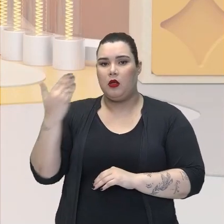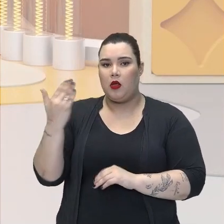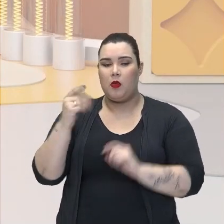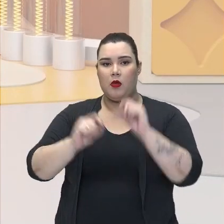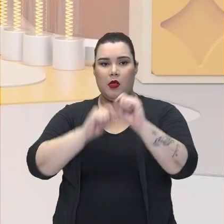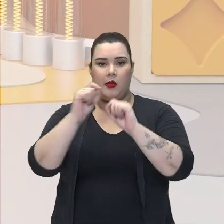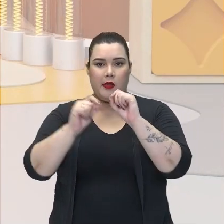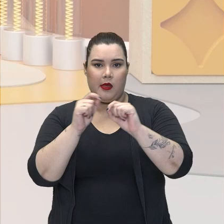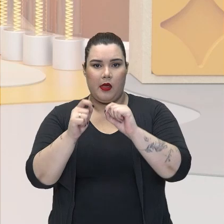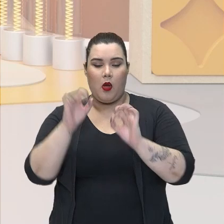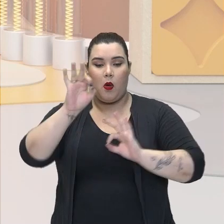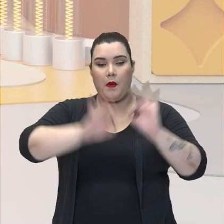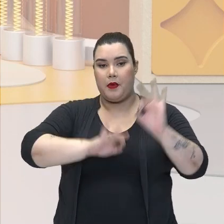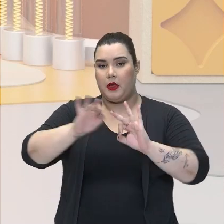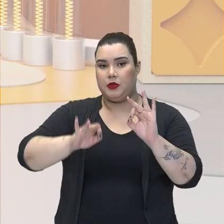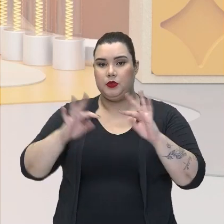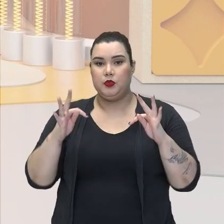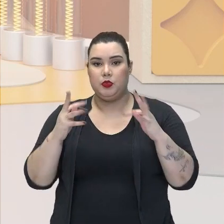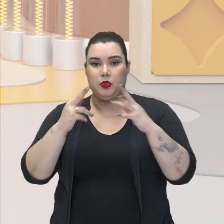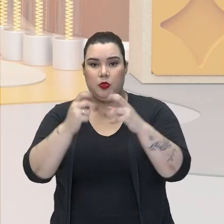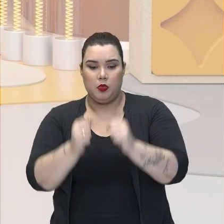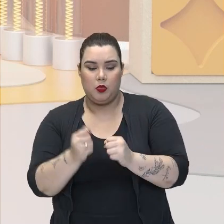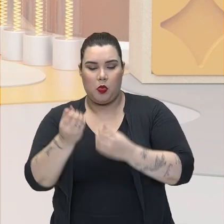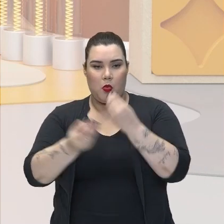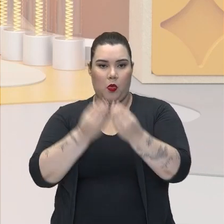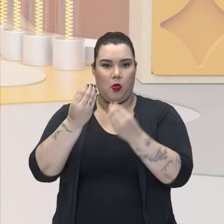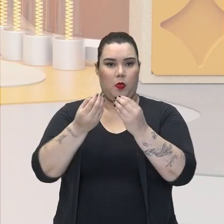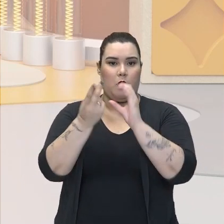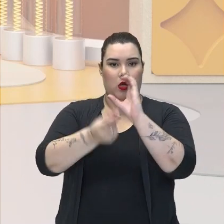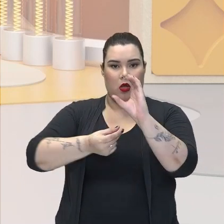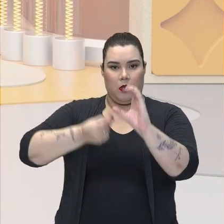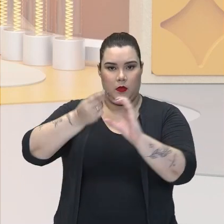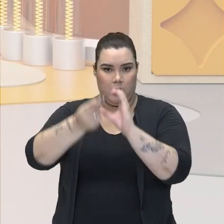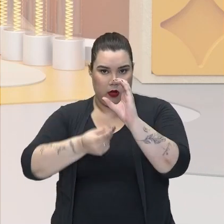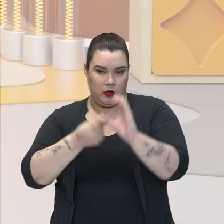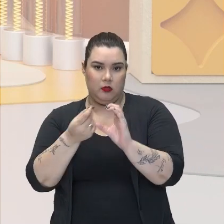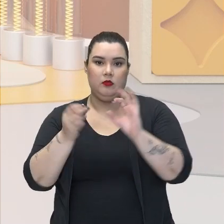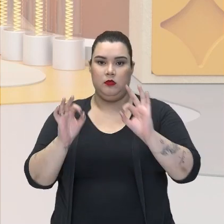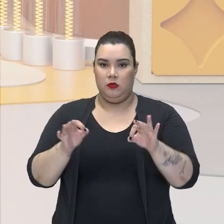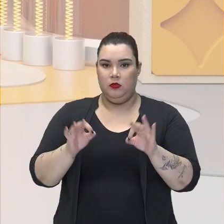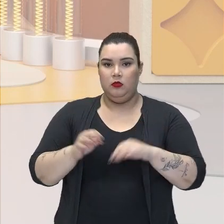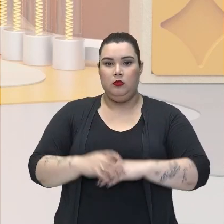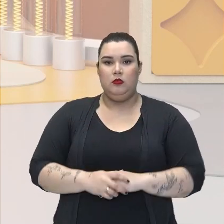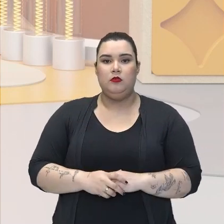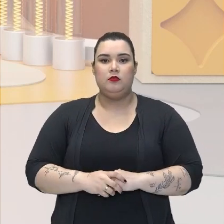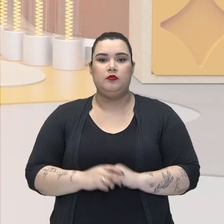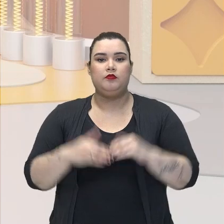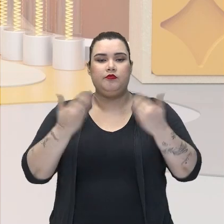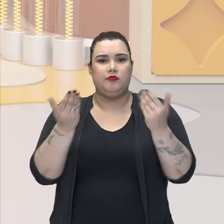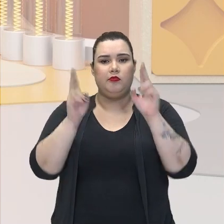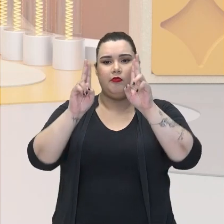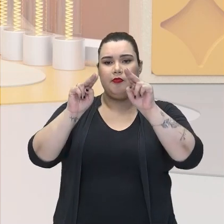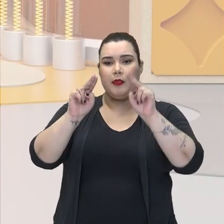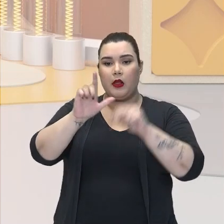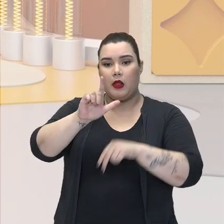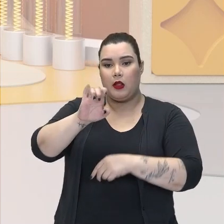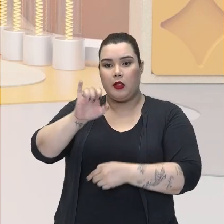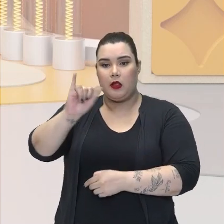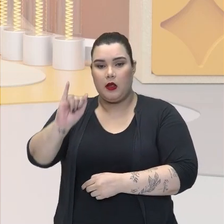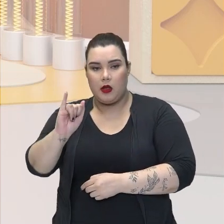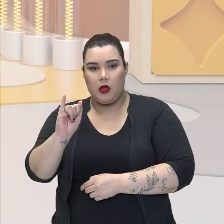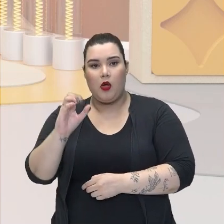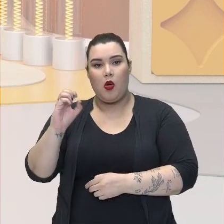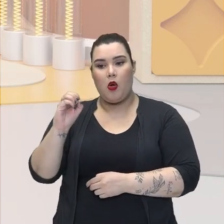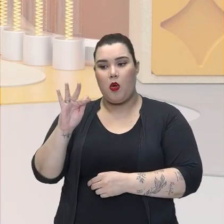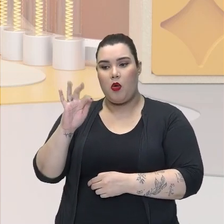que organiza ali o funcionamento do modo de produção capitalista, que eu já dei o exemplo para vocês. A chamada lei da oferta e da